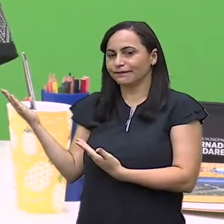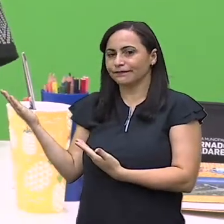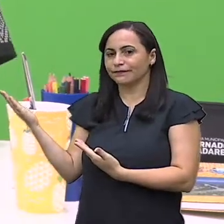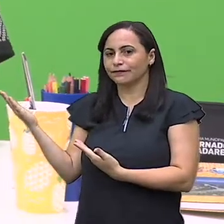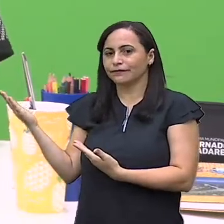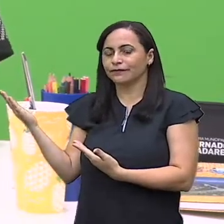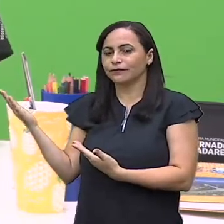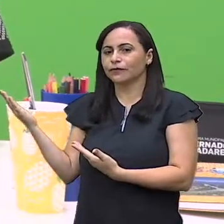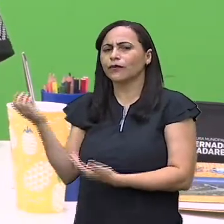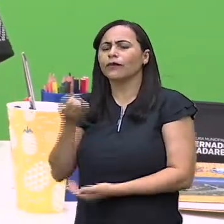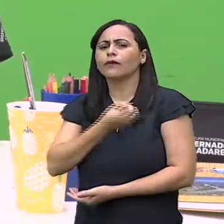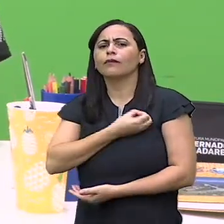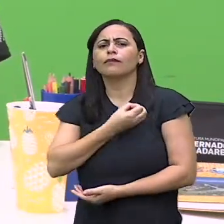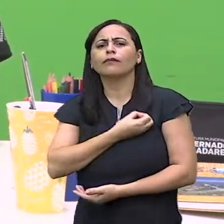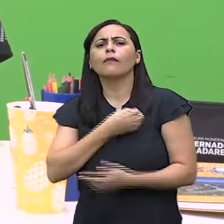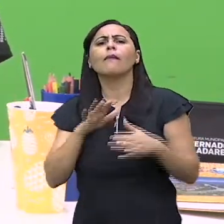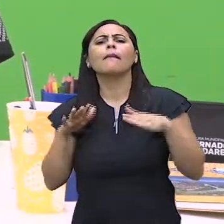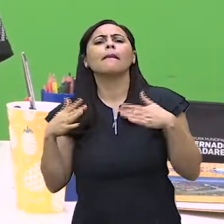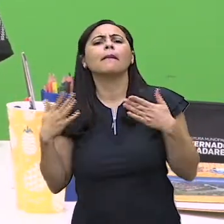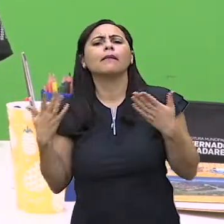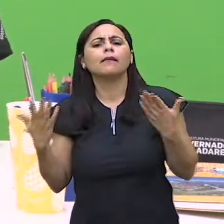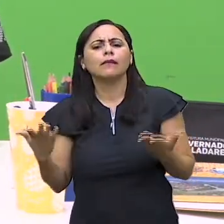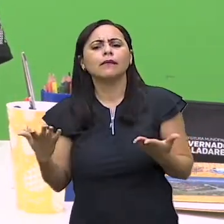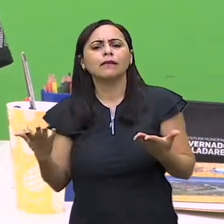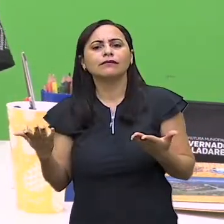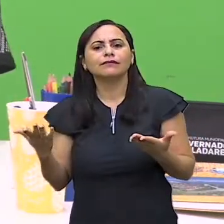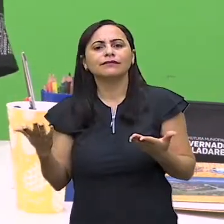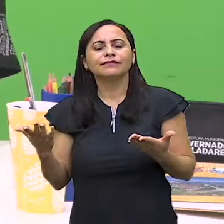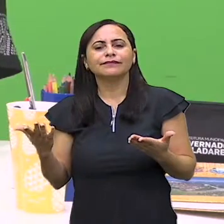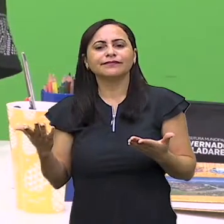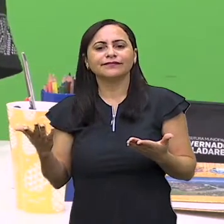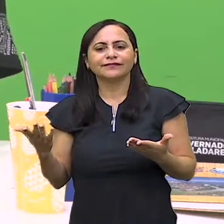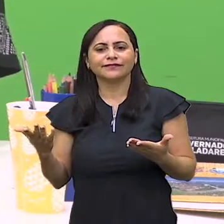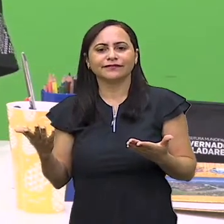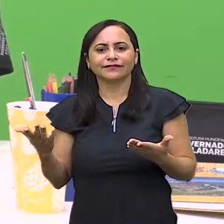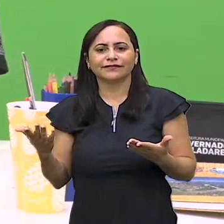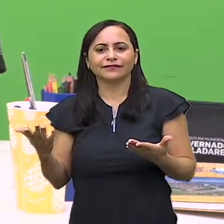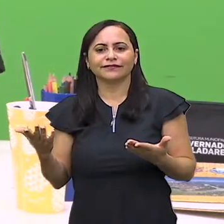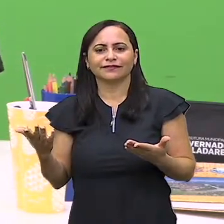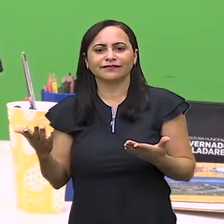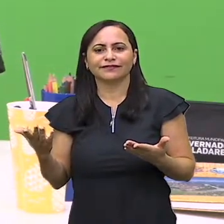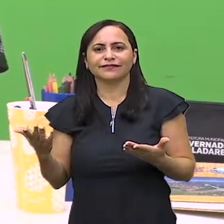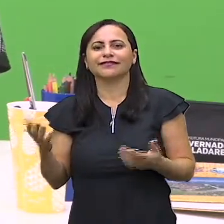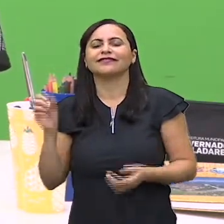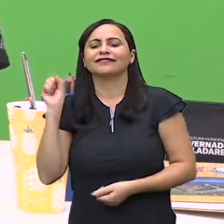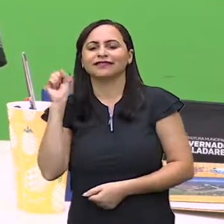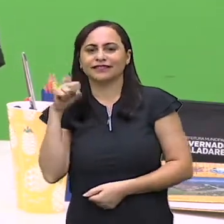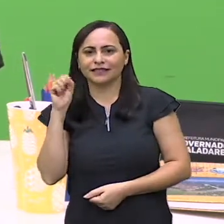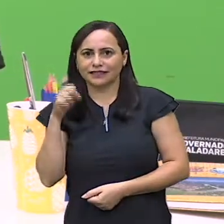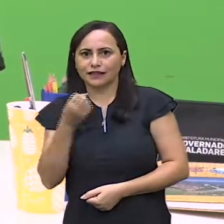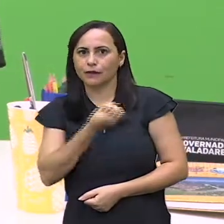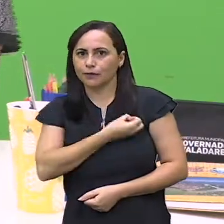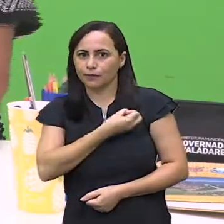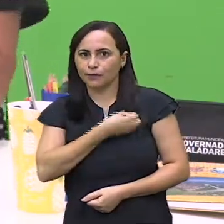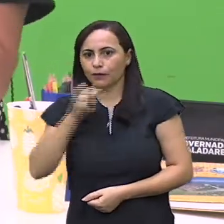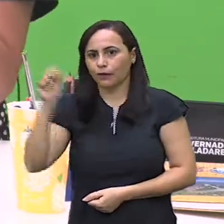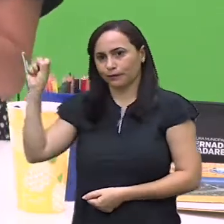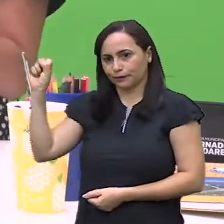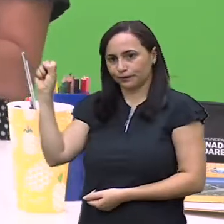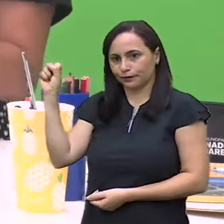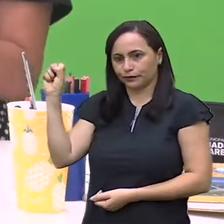Eu tirei este número. Que número é esse, crianças? Isso mesmo. O número